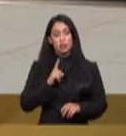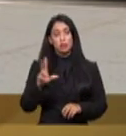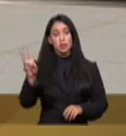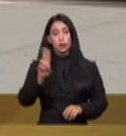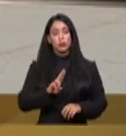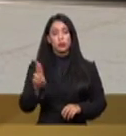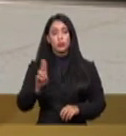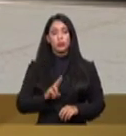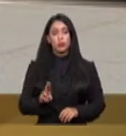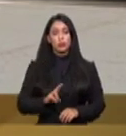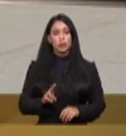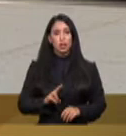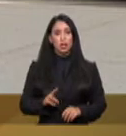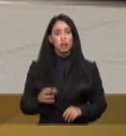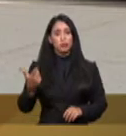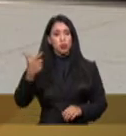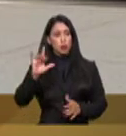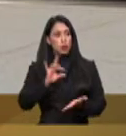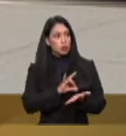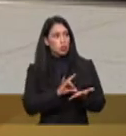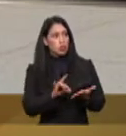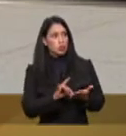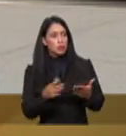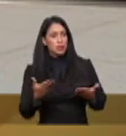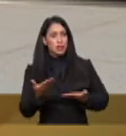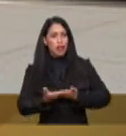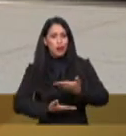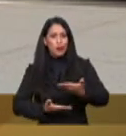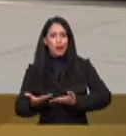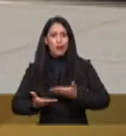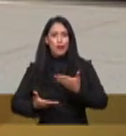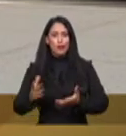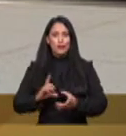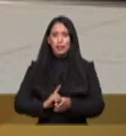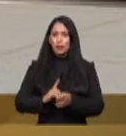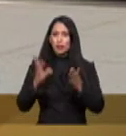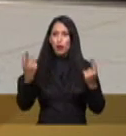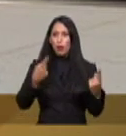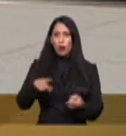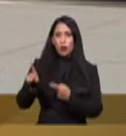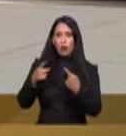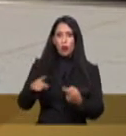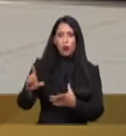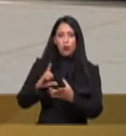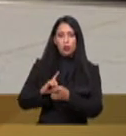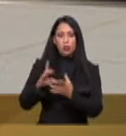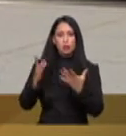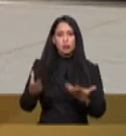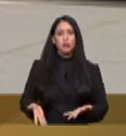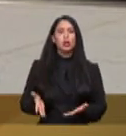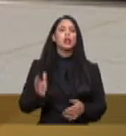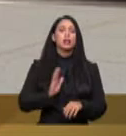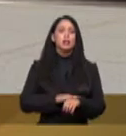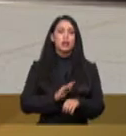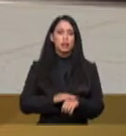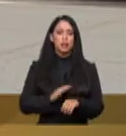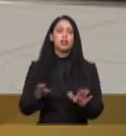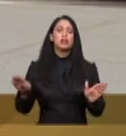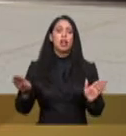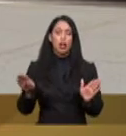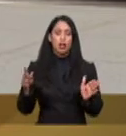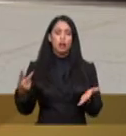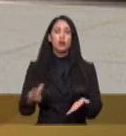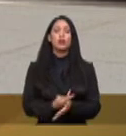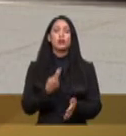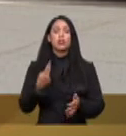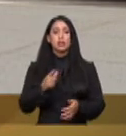utilizado abertamente por inimigos da convivência democrática para atacar o Estado Democrático de Direito, Em alguns momentos, esse território livre chegou a ser encarado